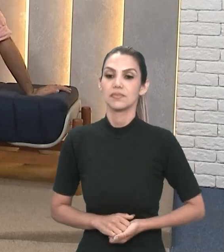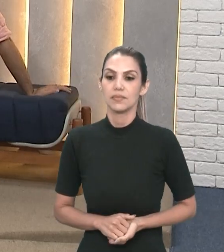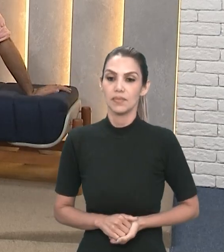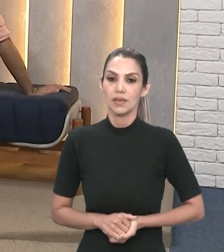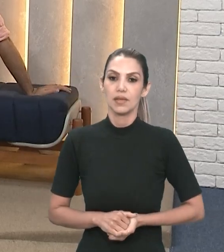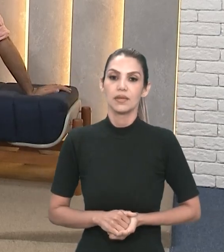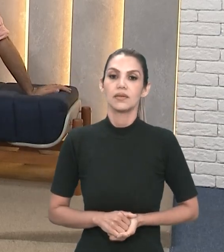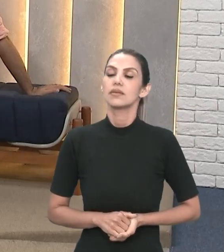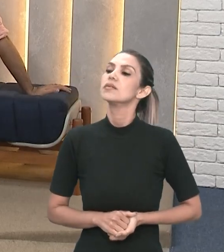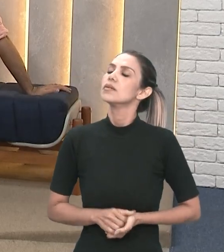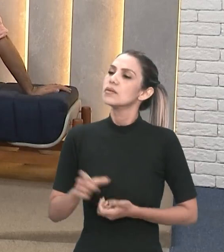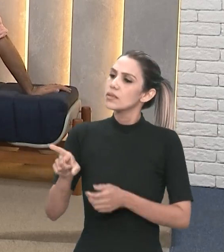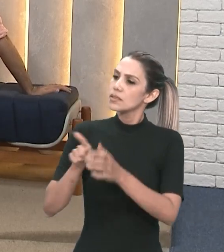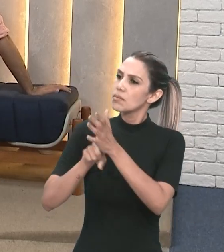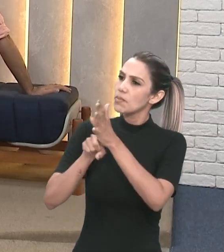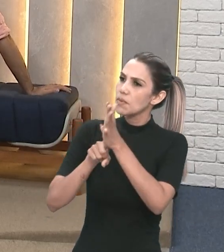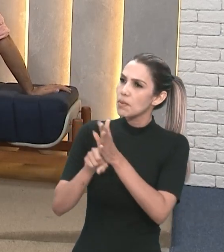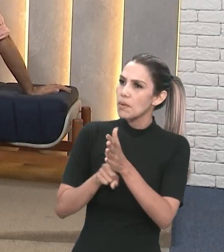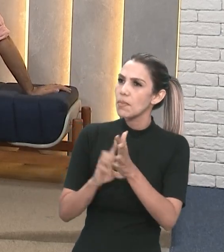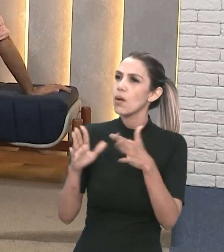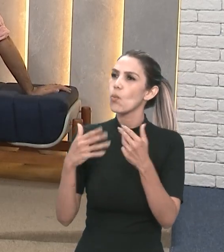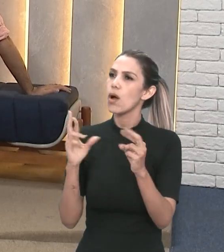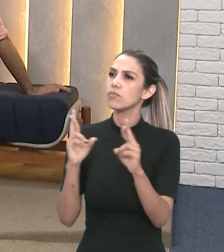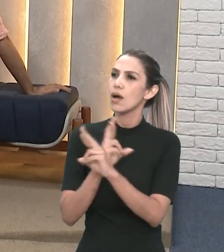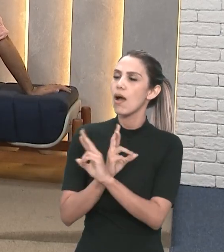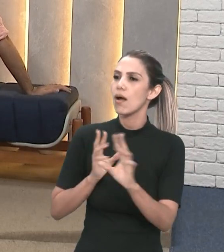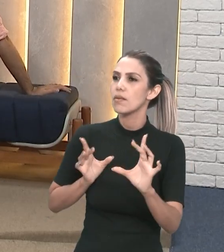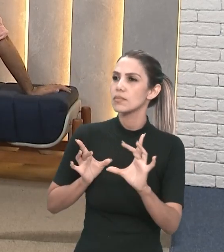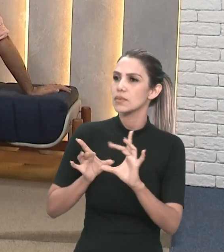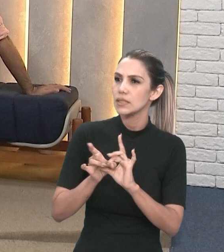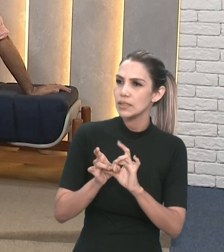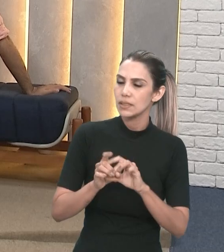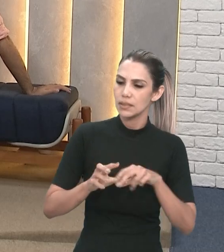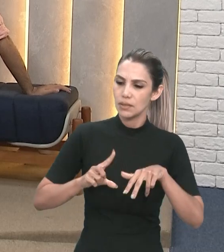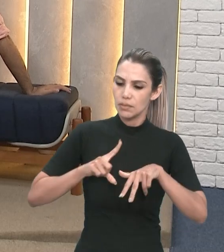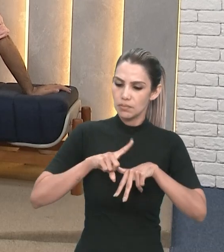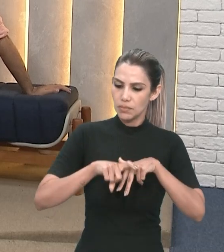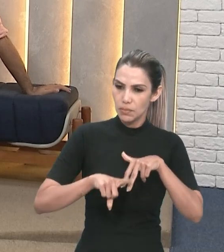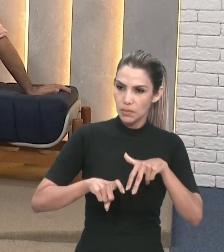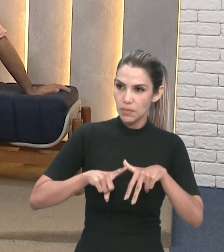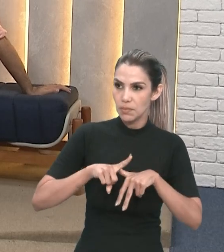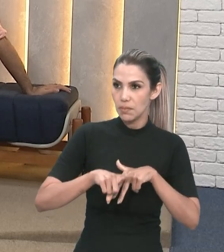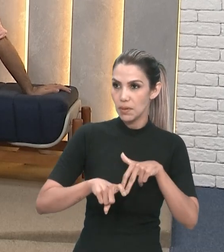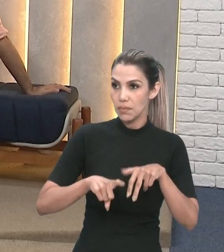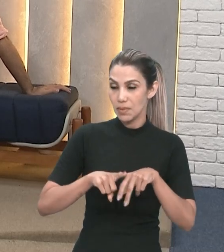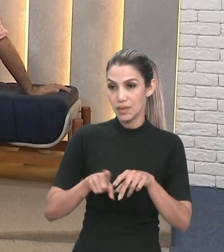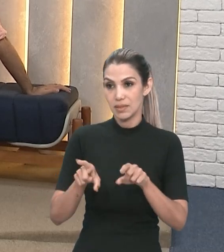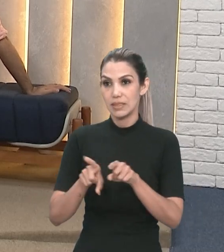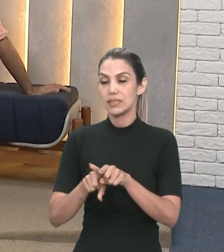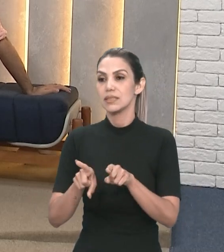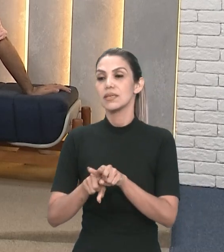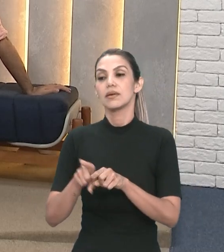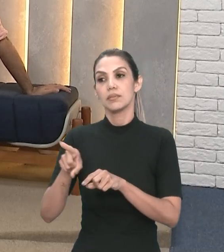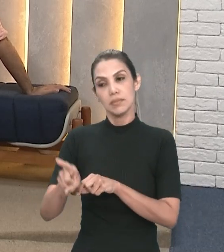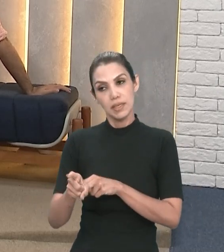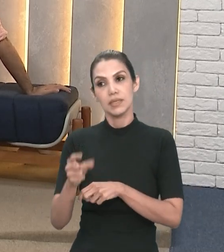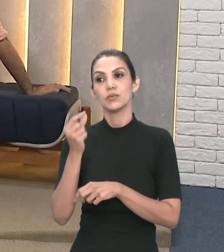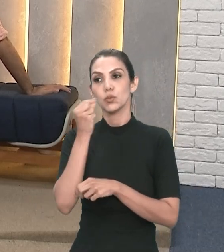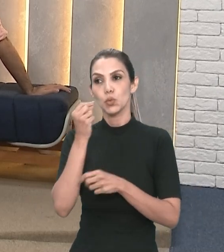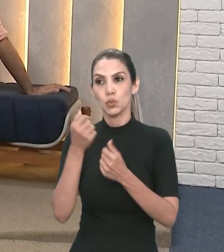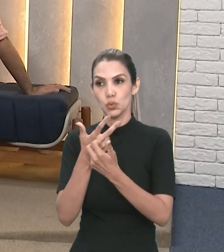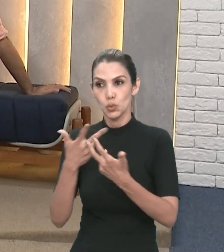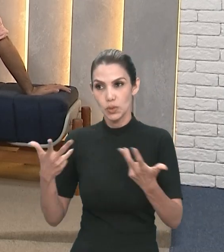pesquisou essa relação dos parasitas e também dos hospedeiros, que no caso são os roedores, que estão aqui no nosso